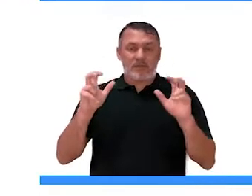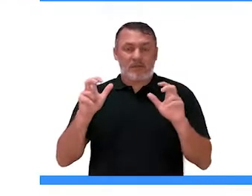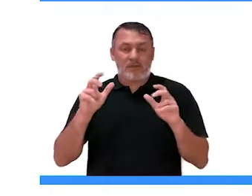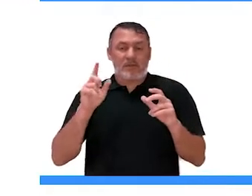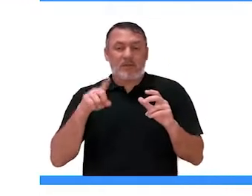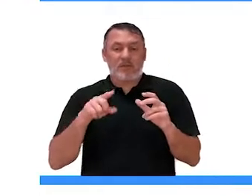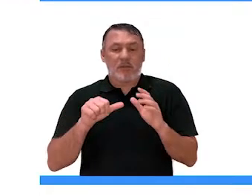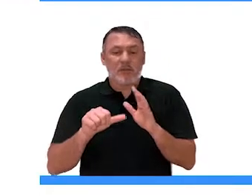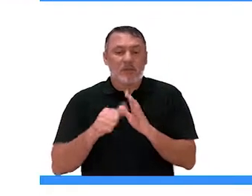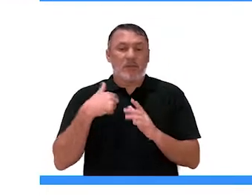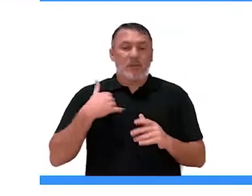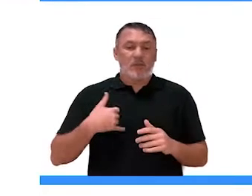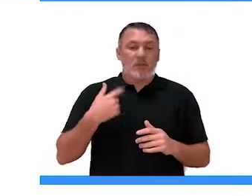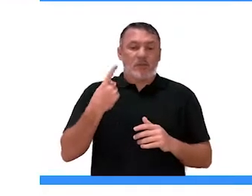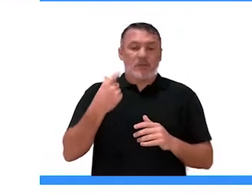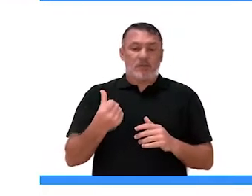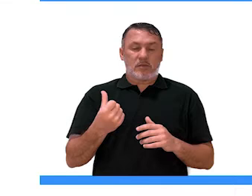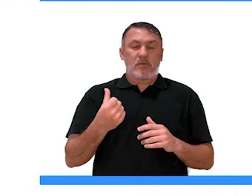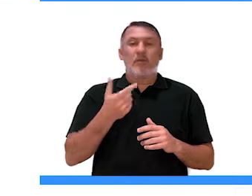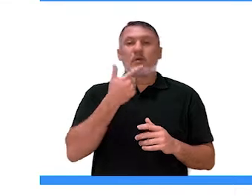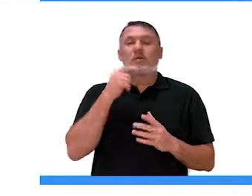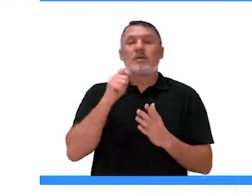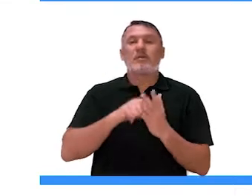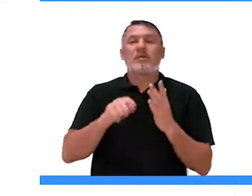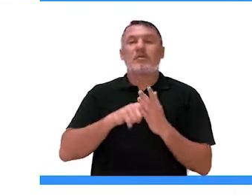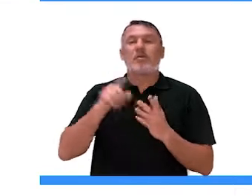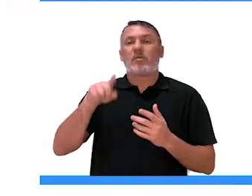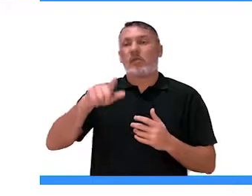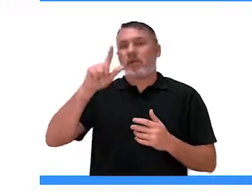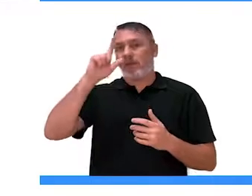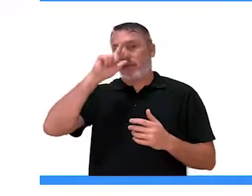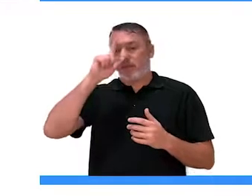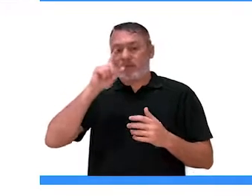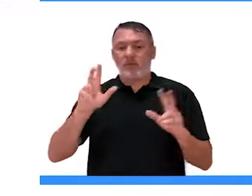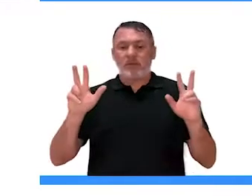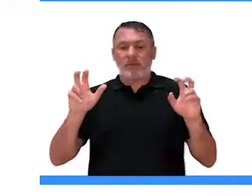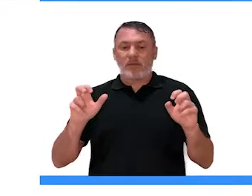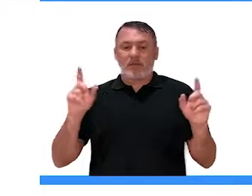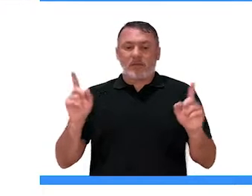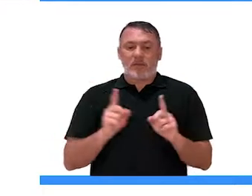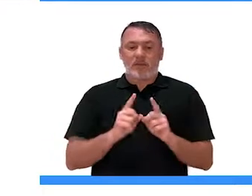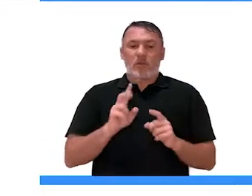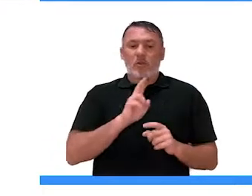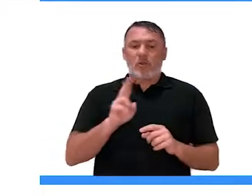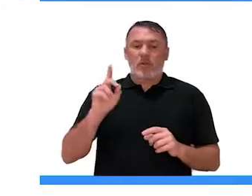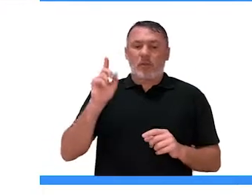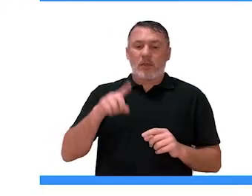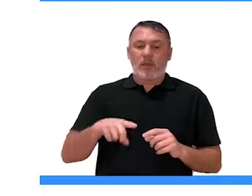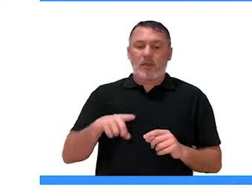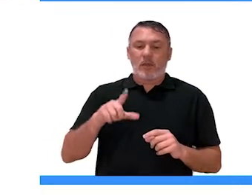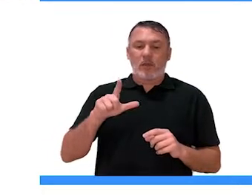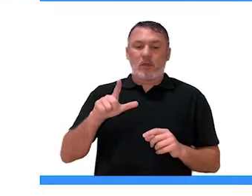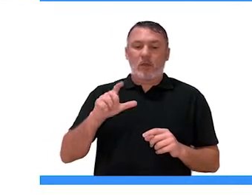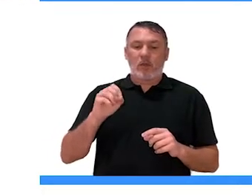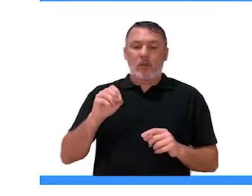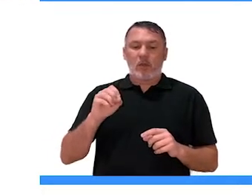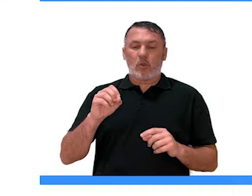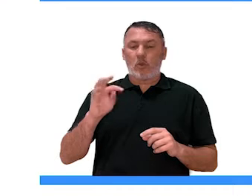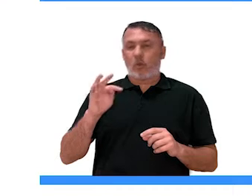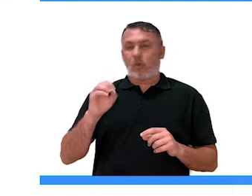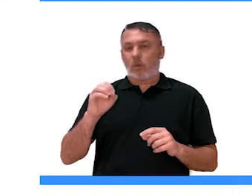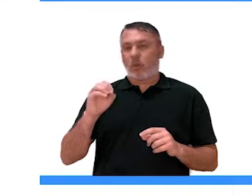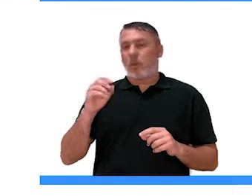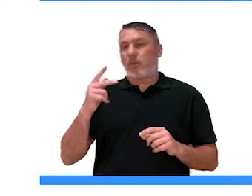grego. Esse nome de Pasárgada, que significa campo dos persas ou tesouro dos persas, suscitou na minha imaginação